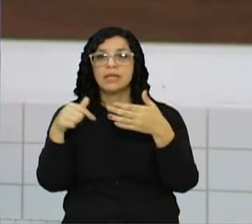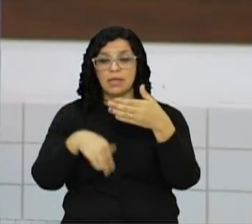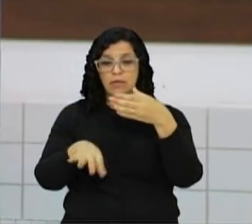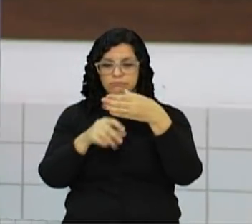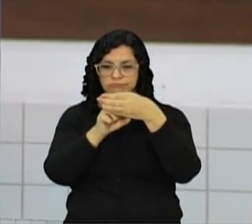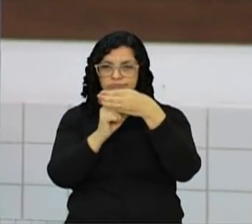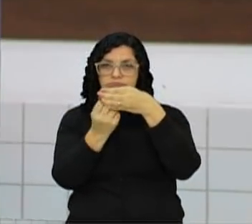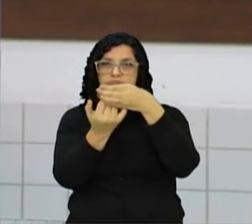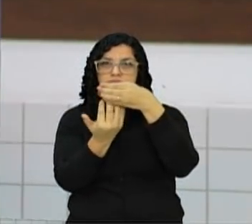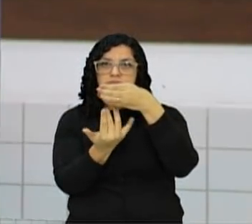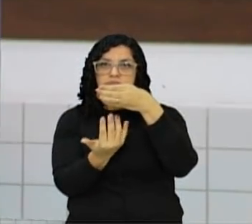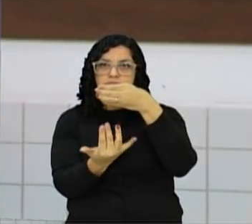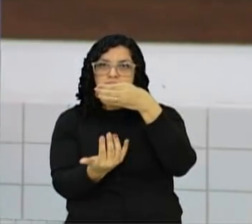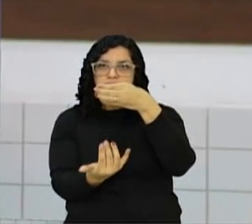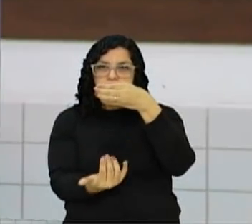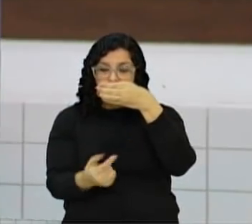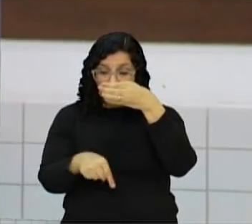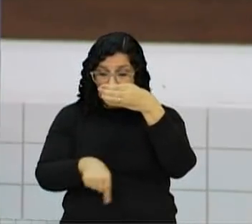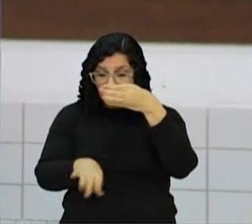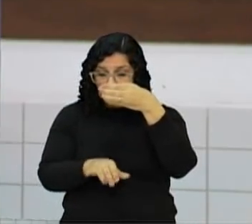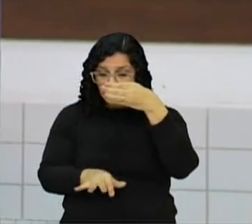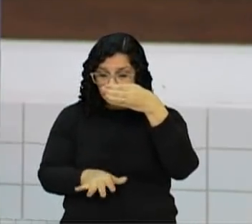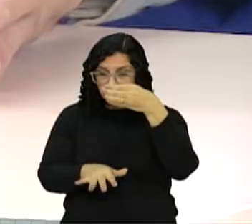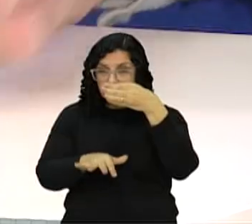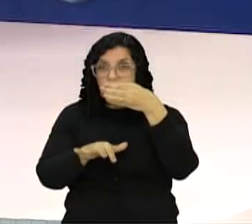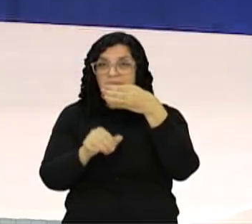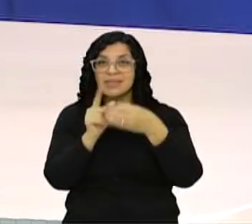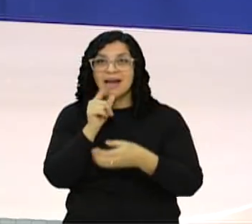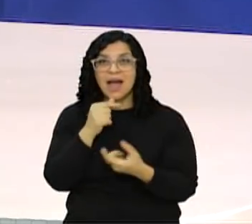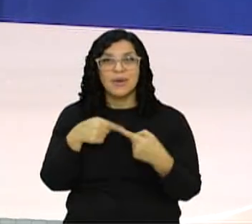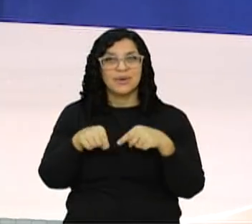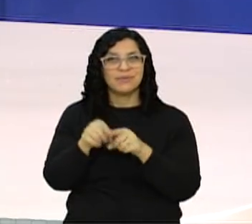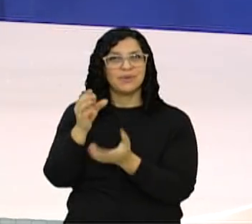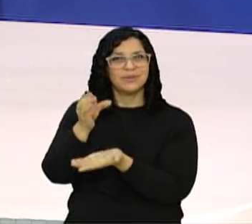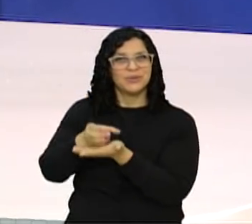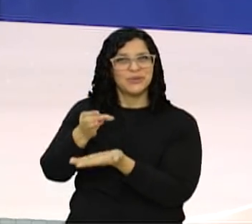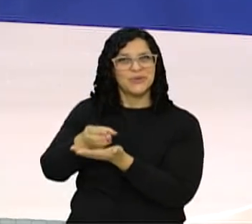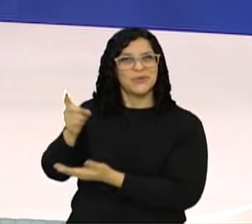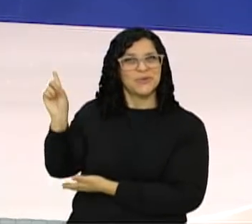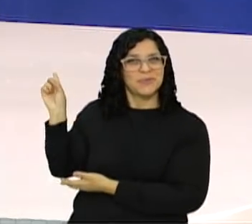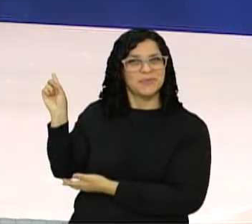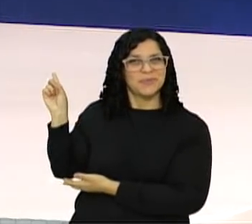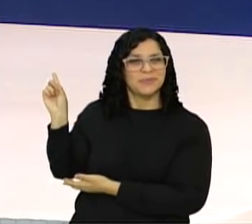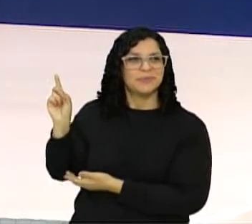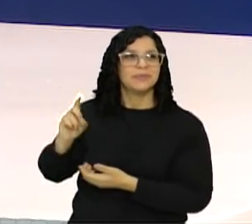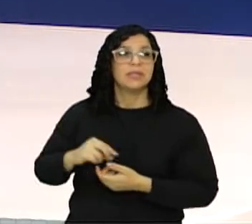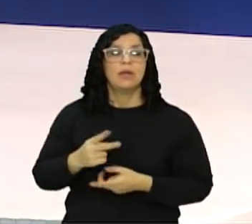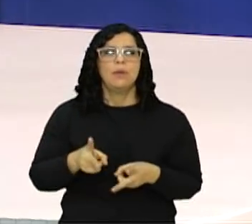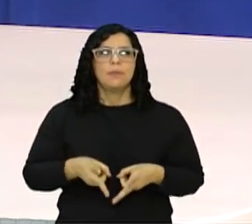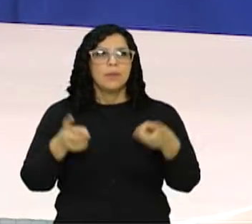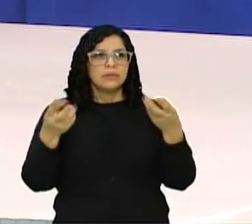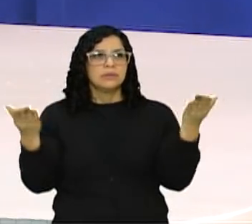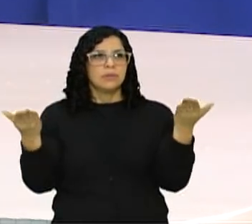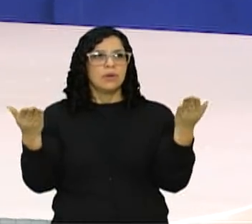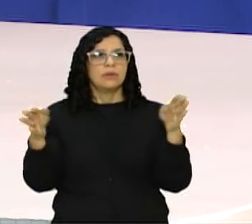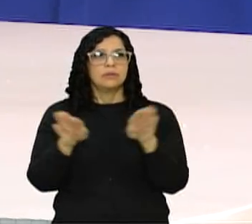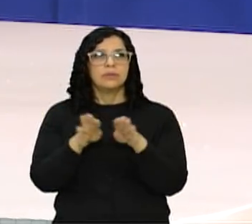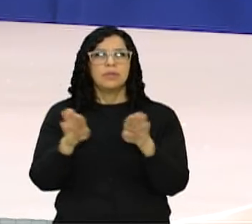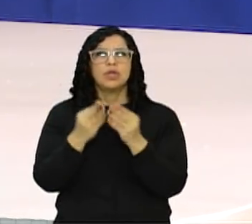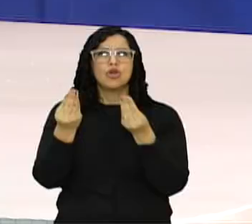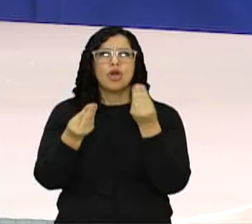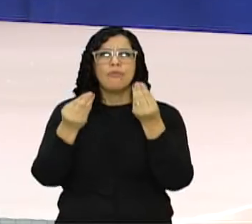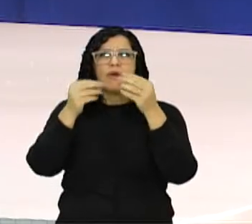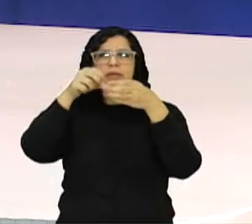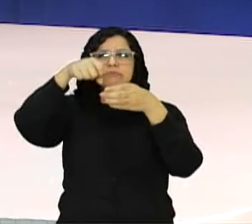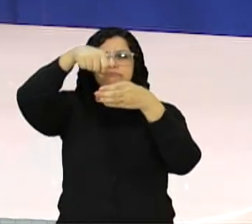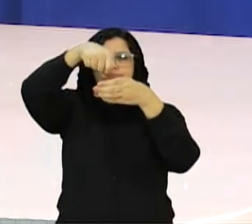até ser recolhida nesse depósito que é aqui na parte B. Então, percebam como ela